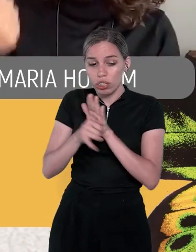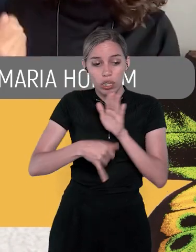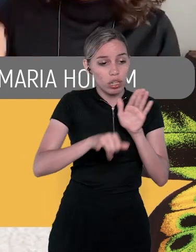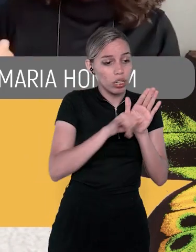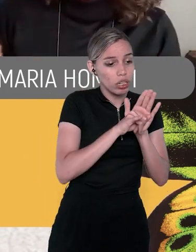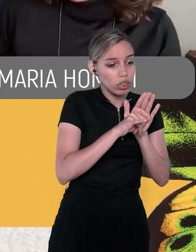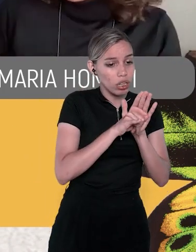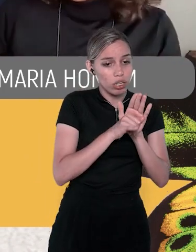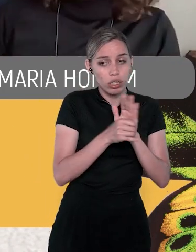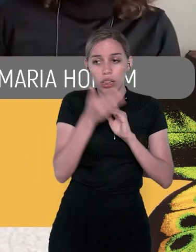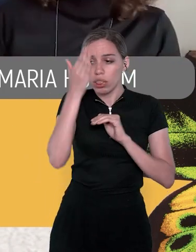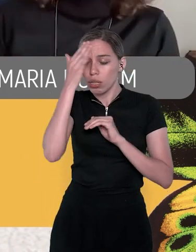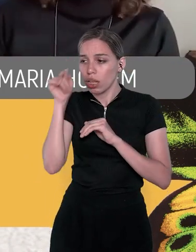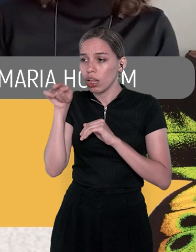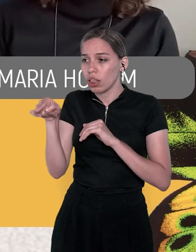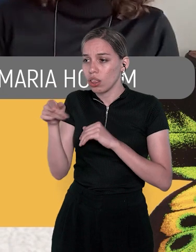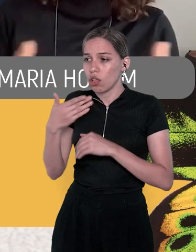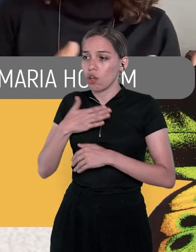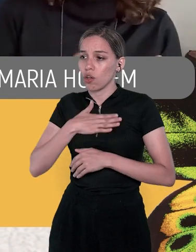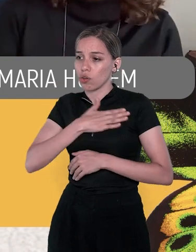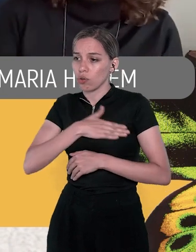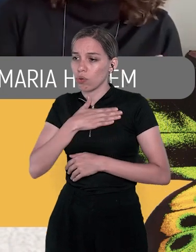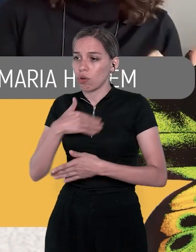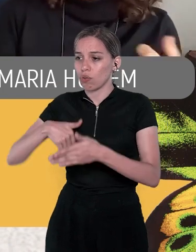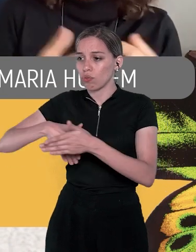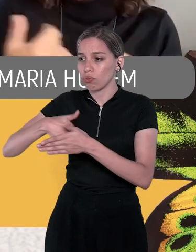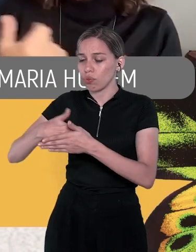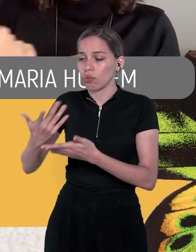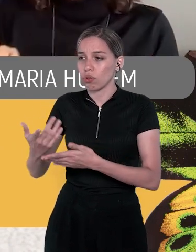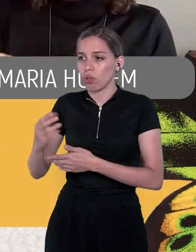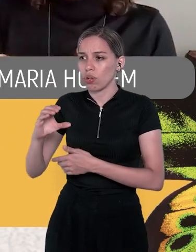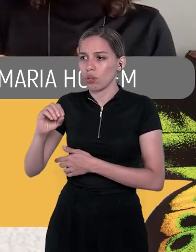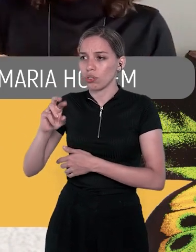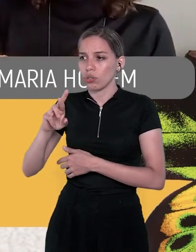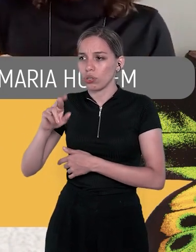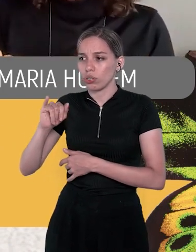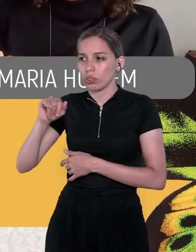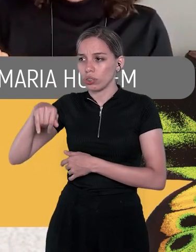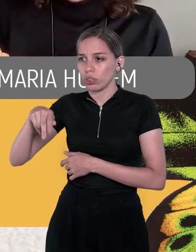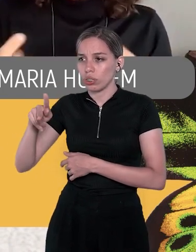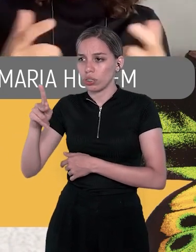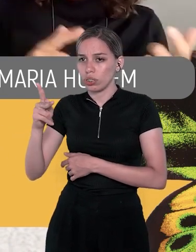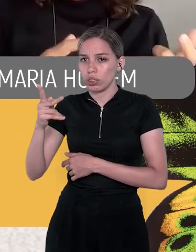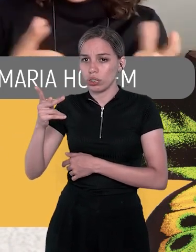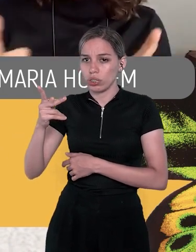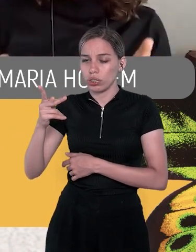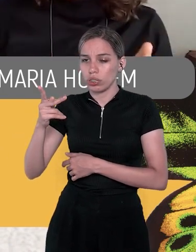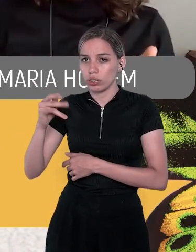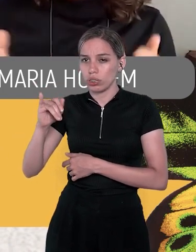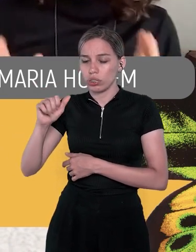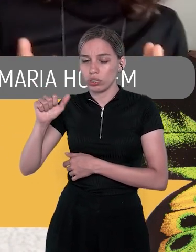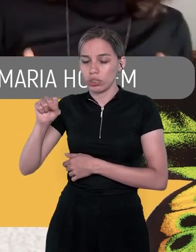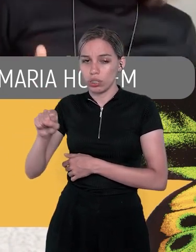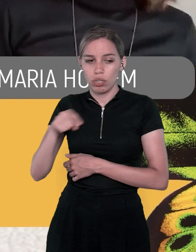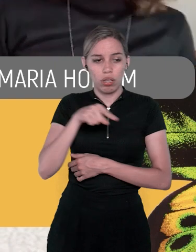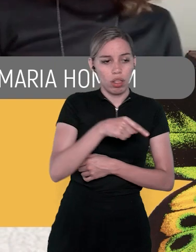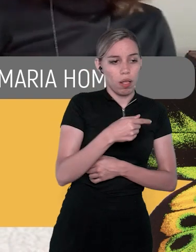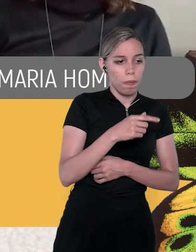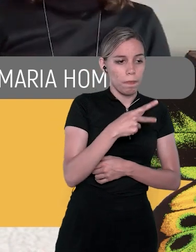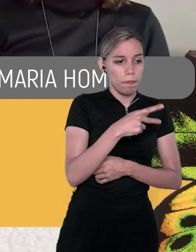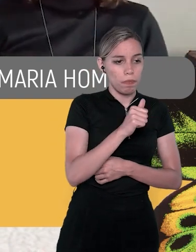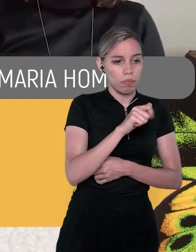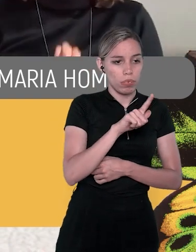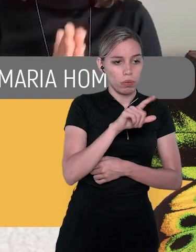cada um tenha uma identidade, um espaço. Se você gosta de Corinthians, eu vou gostar de Palmeiras. Então, é o Fla-Flu que nos